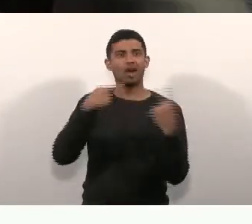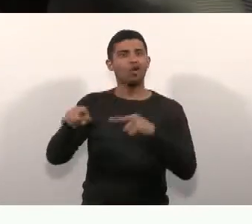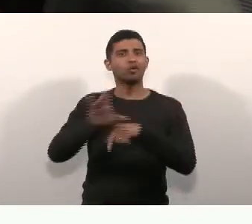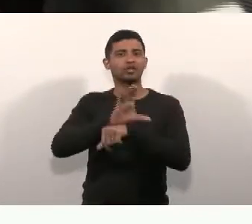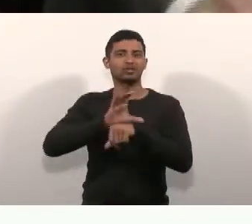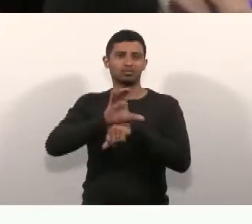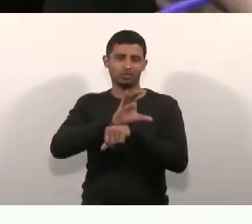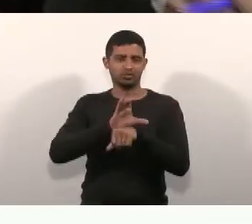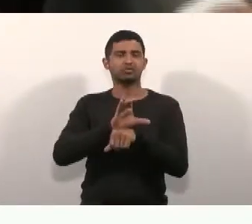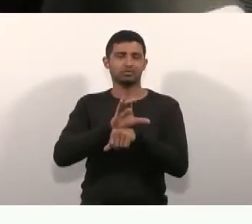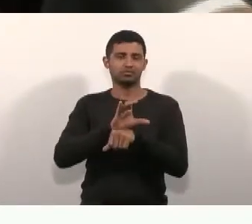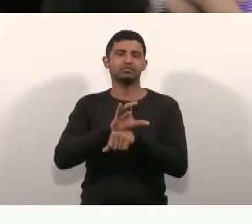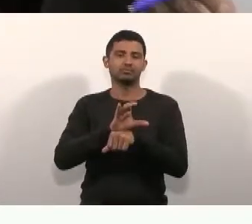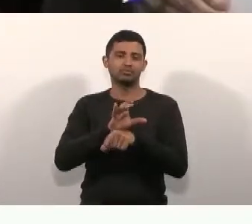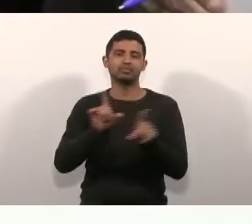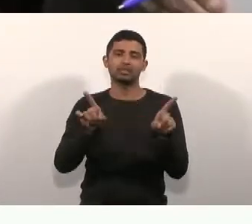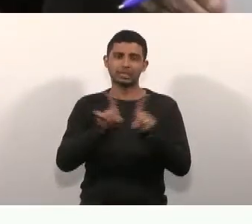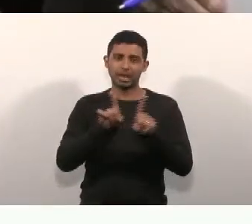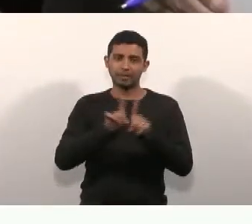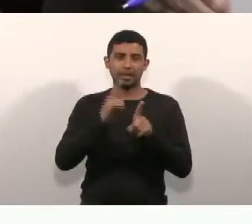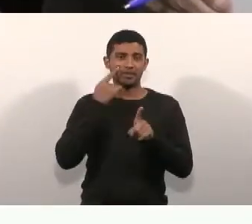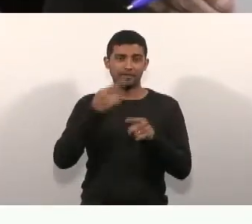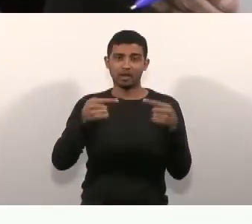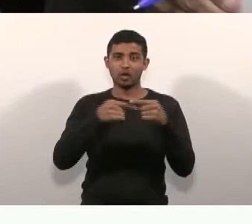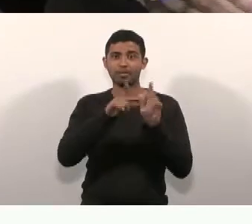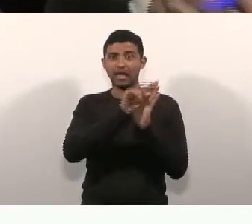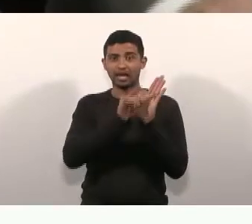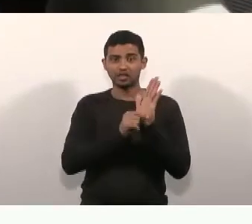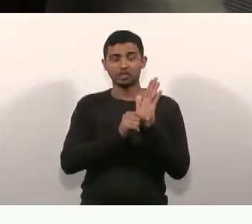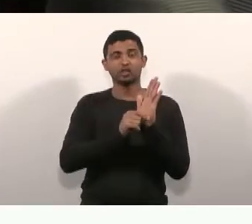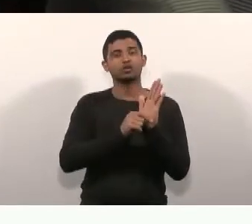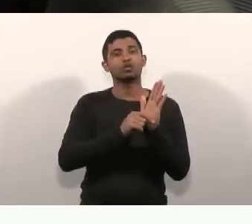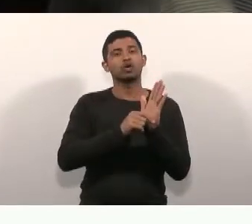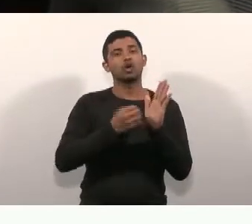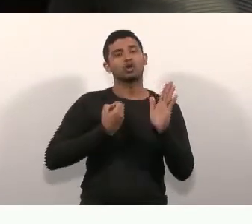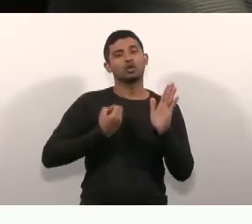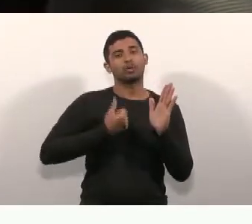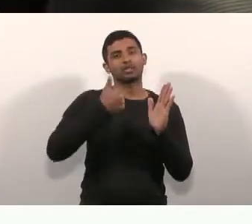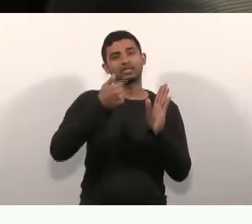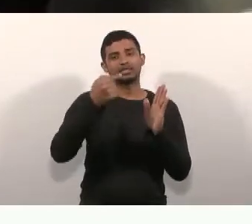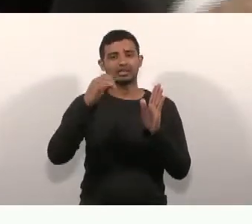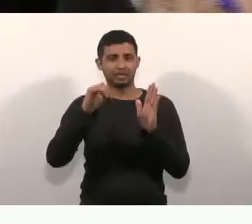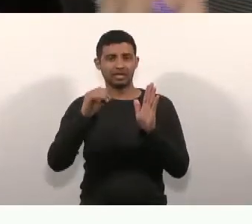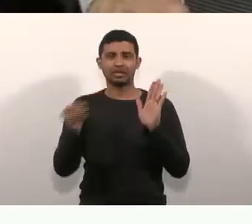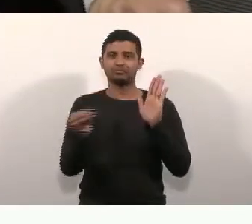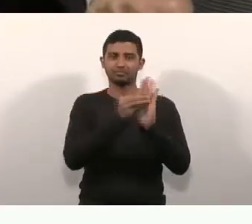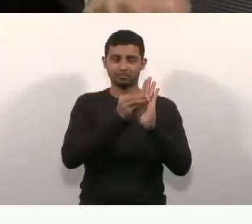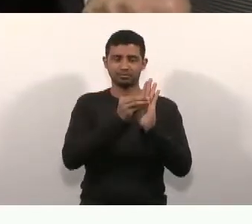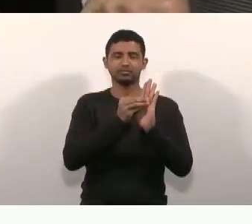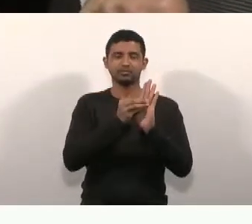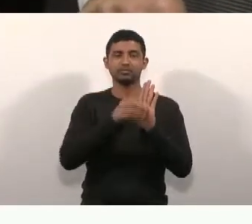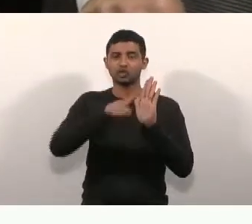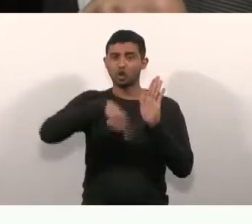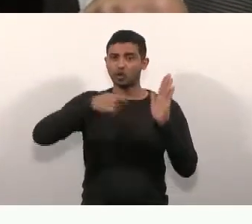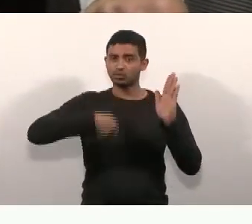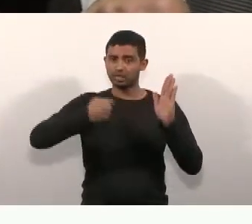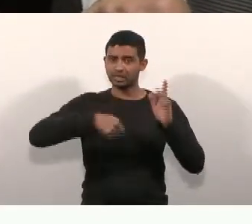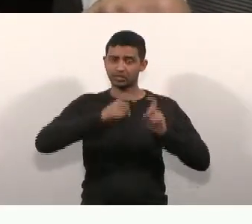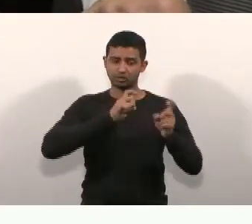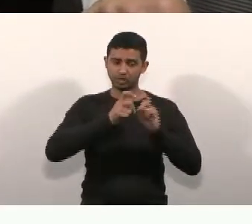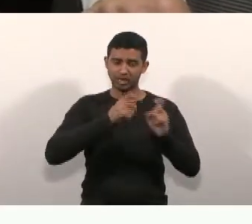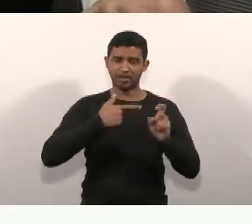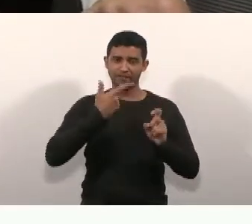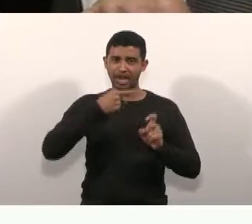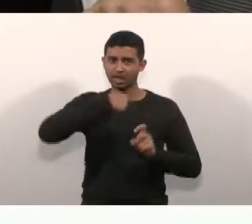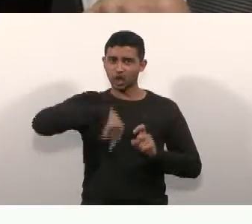constitucionais, dentre eles o da livre iniciativa previsto no artigo 170 desta. Ademais, deve-se considerar que estamos legislando a nível estadual